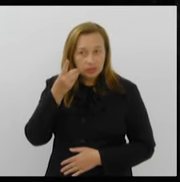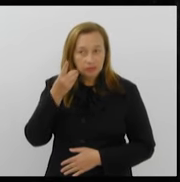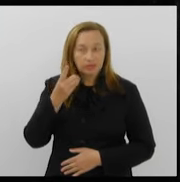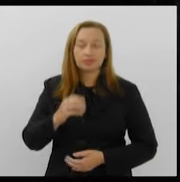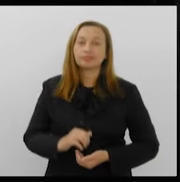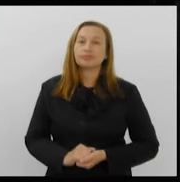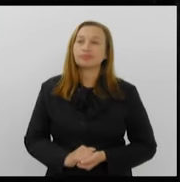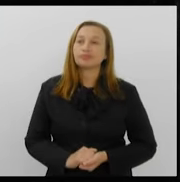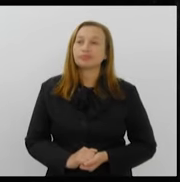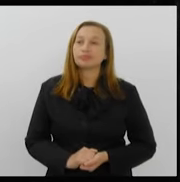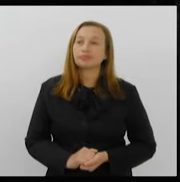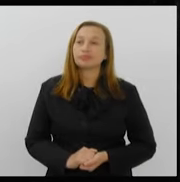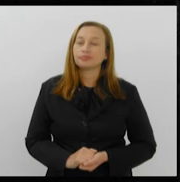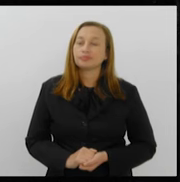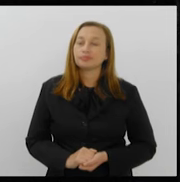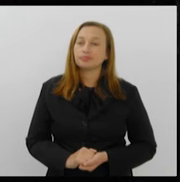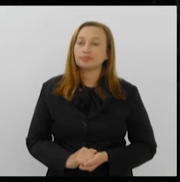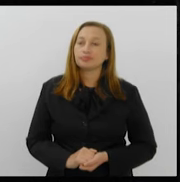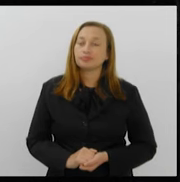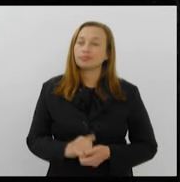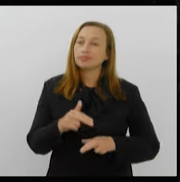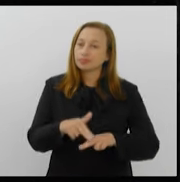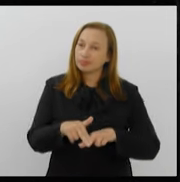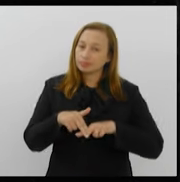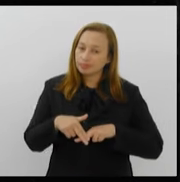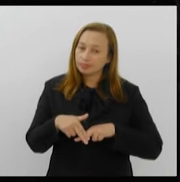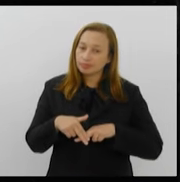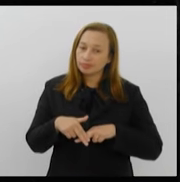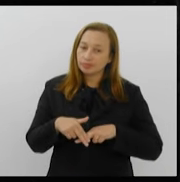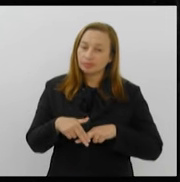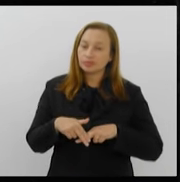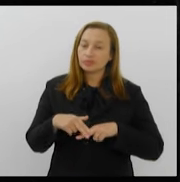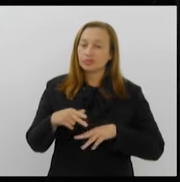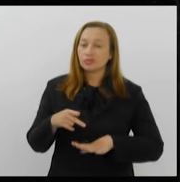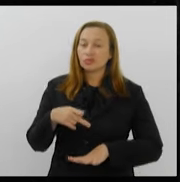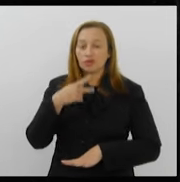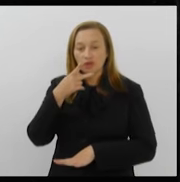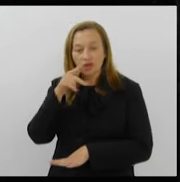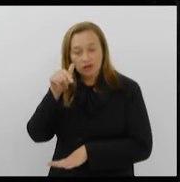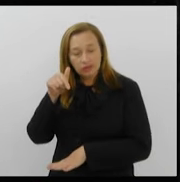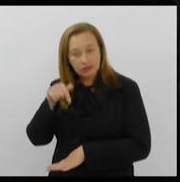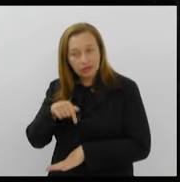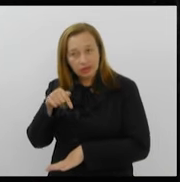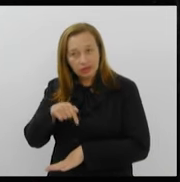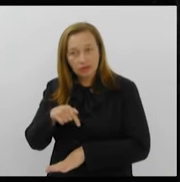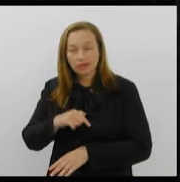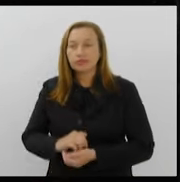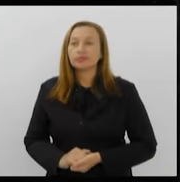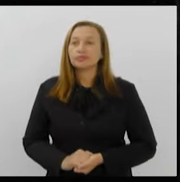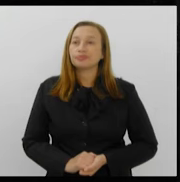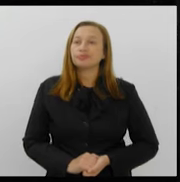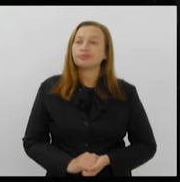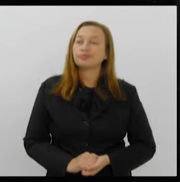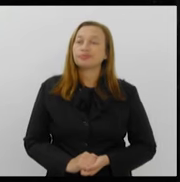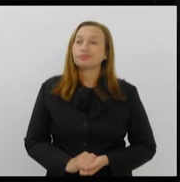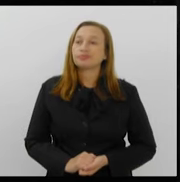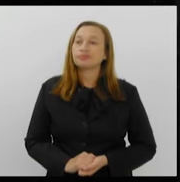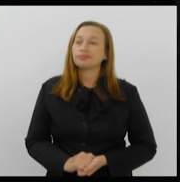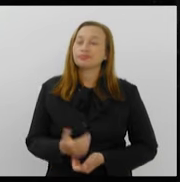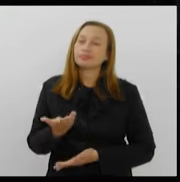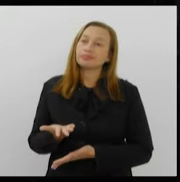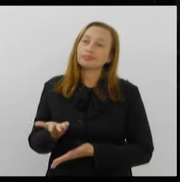deputados. O motivo de eu fazer alguns comentários aqui é que, na